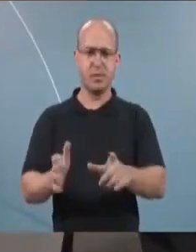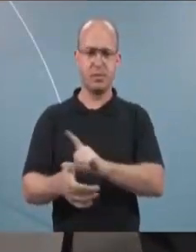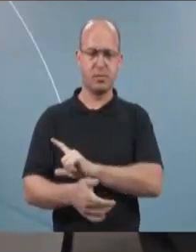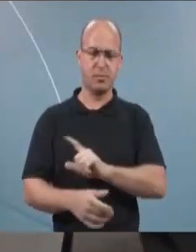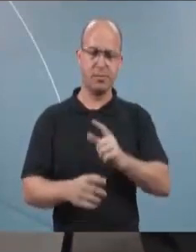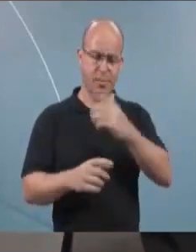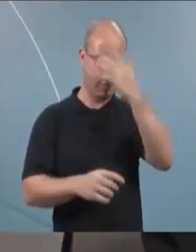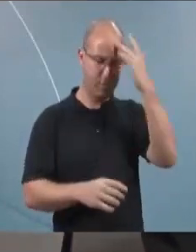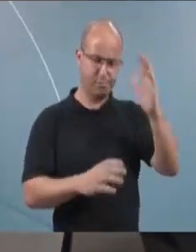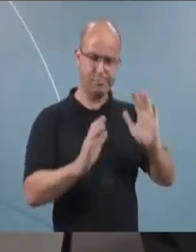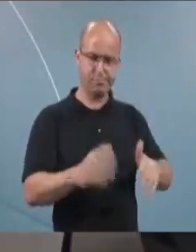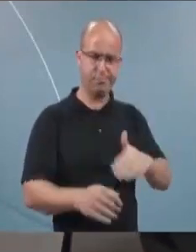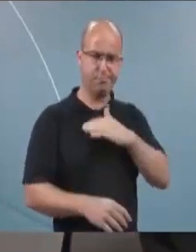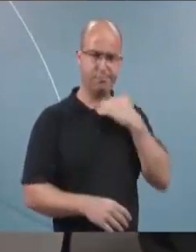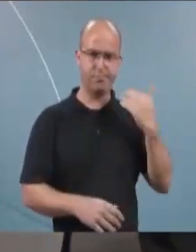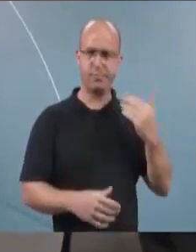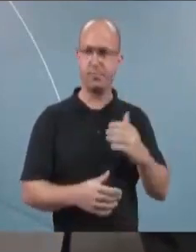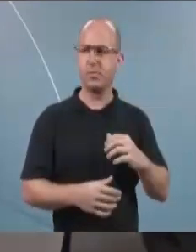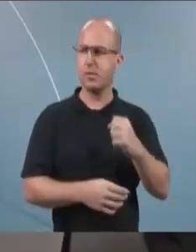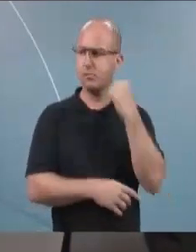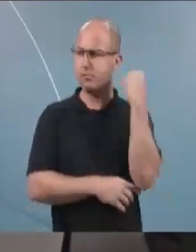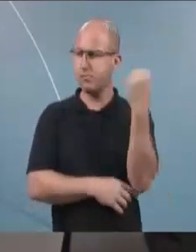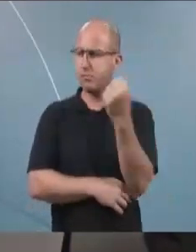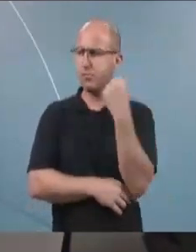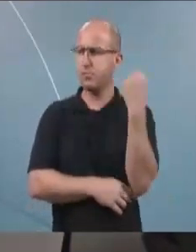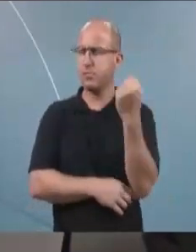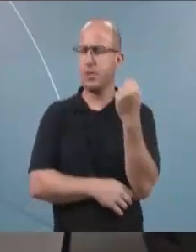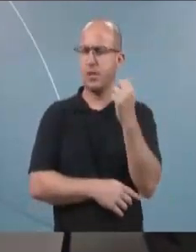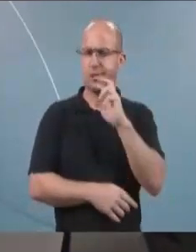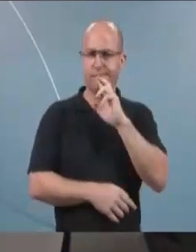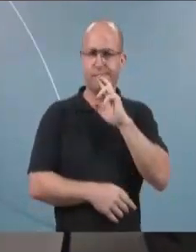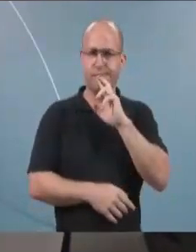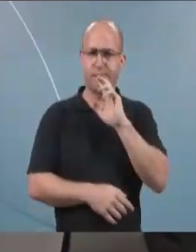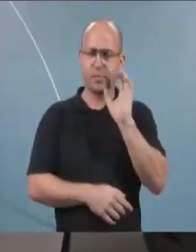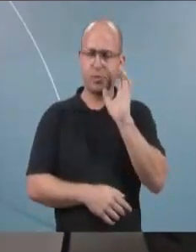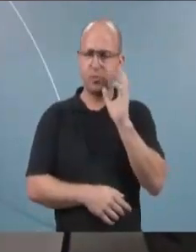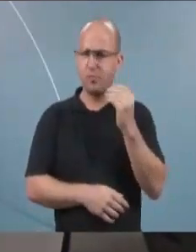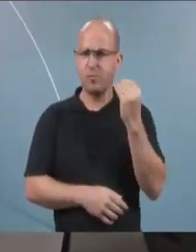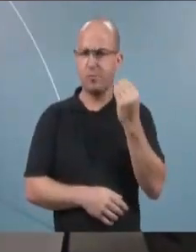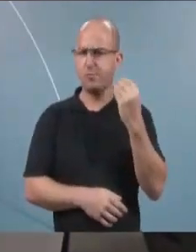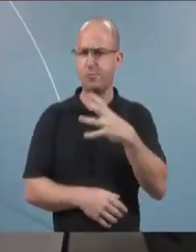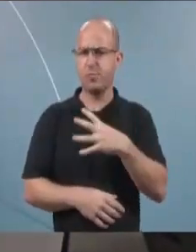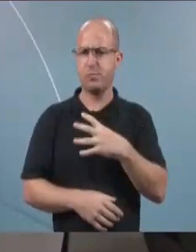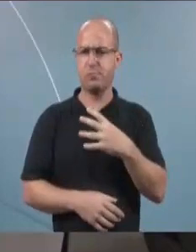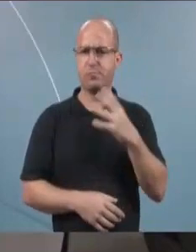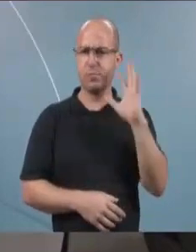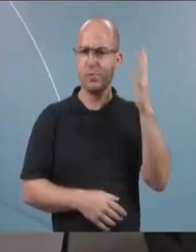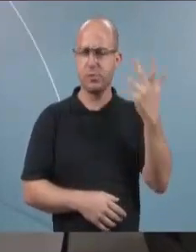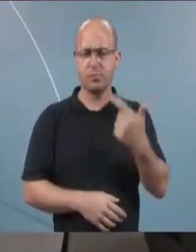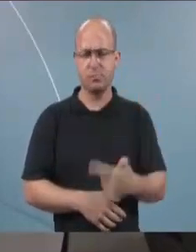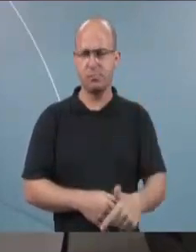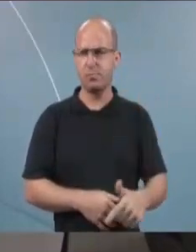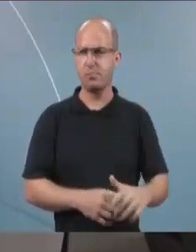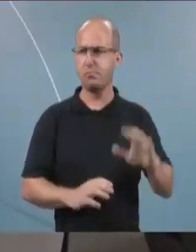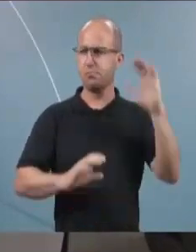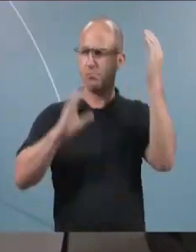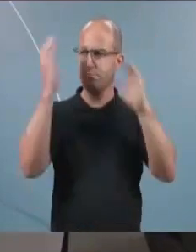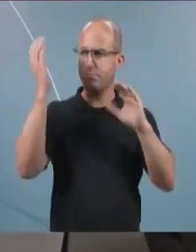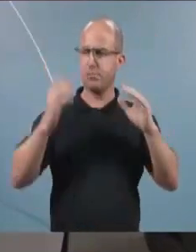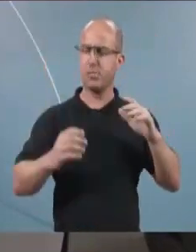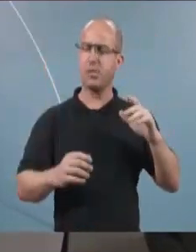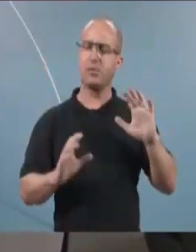pessoa já morreu aí eu acho bem mais grave porque aí não tem solução e eu acho que carnaval é uma festa